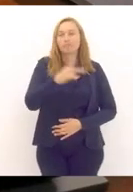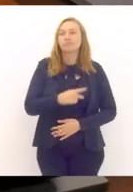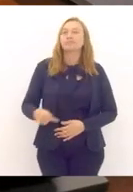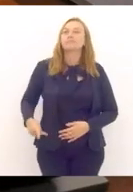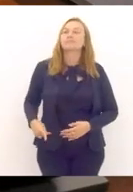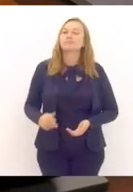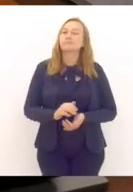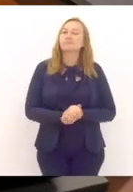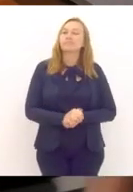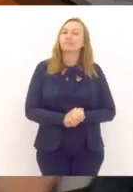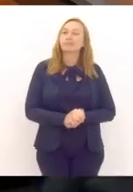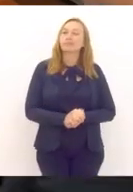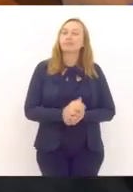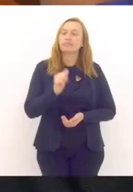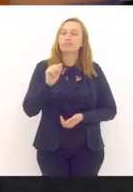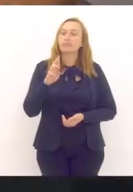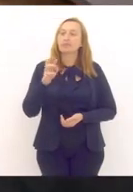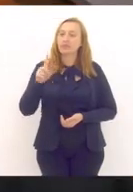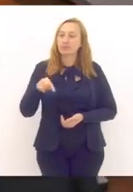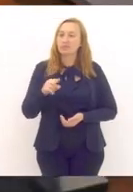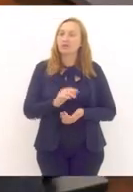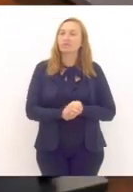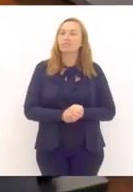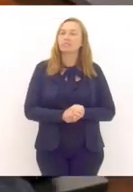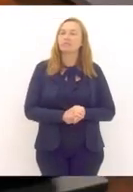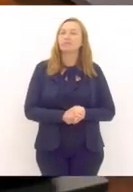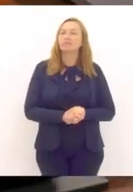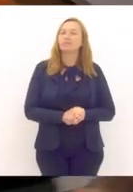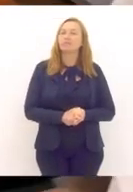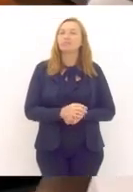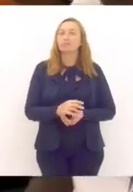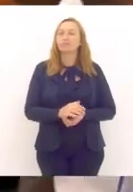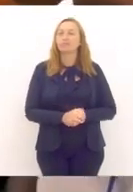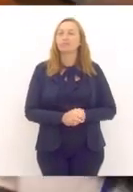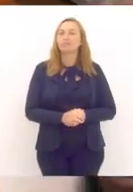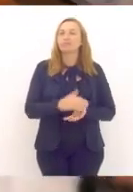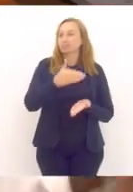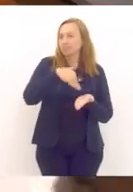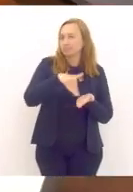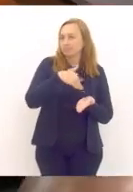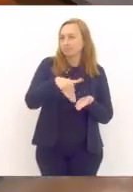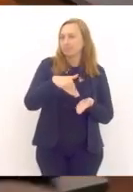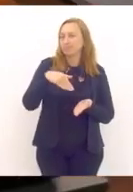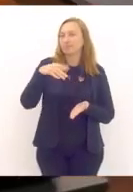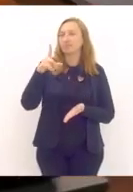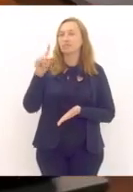Correia, senhores secretários Leonardo Lobo, secretário Nelson,